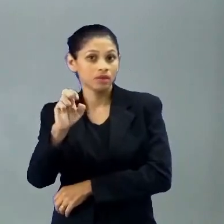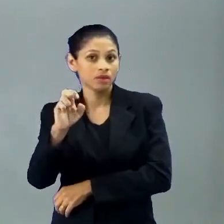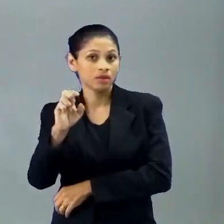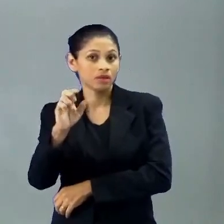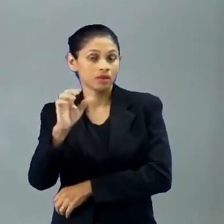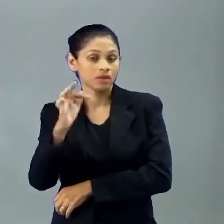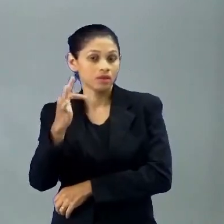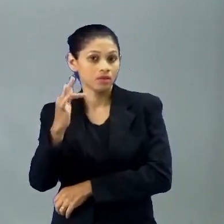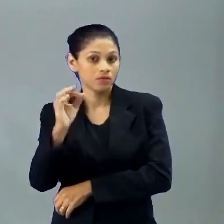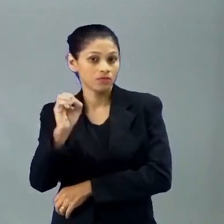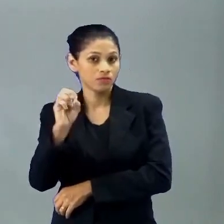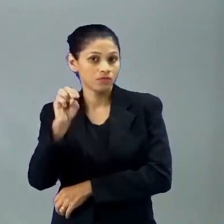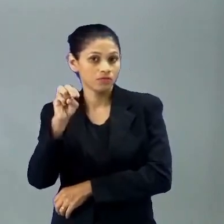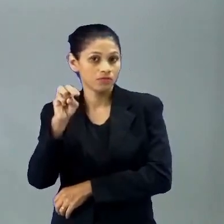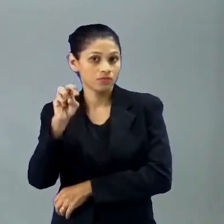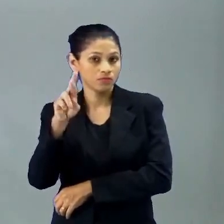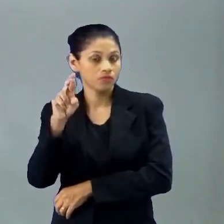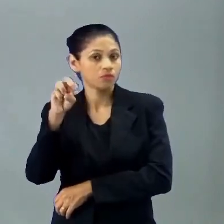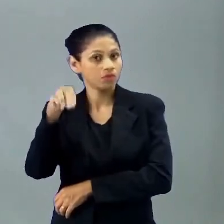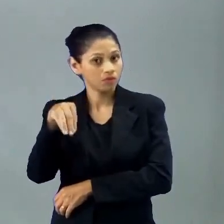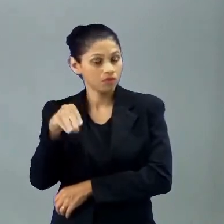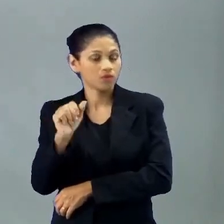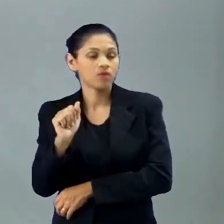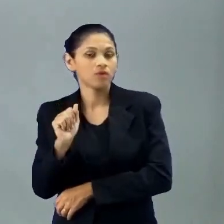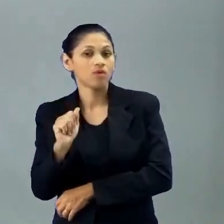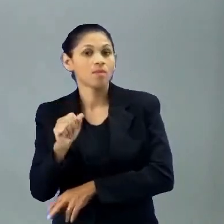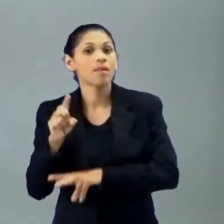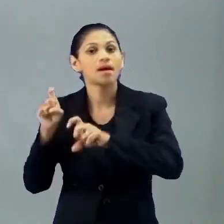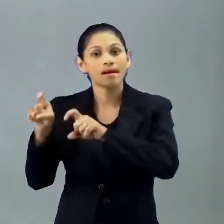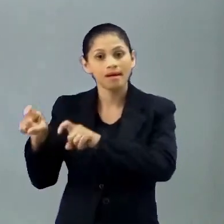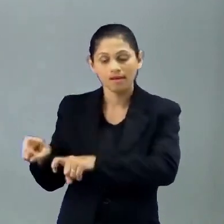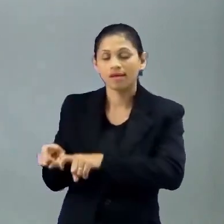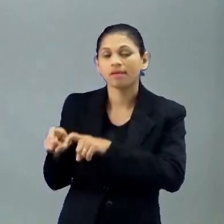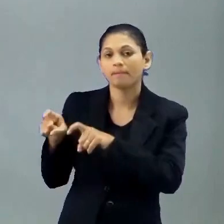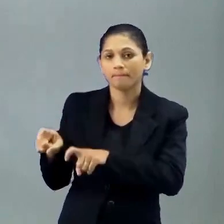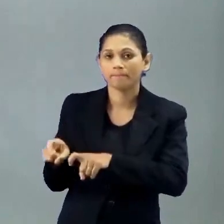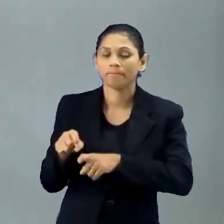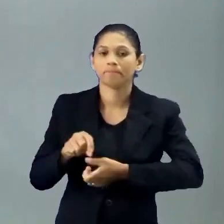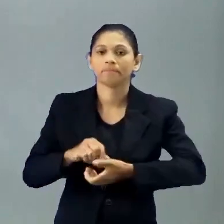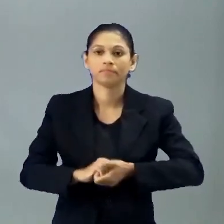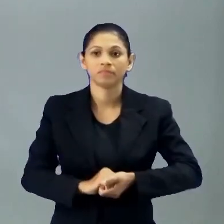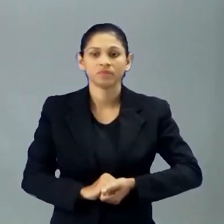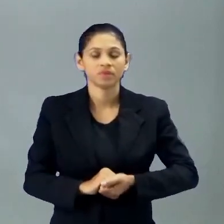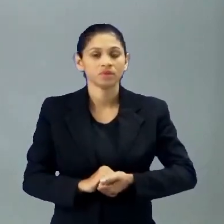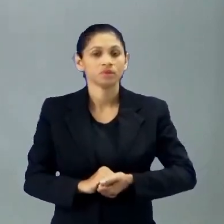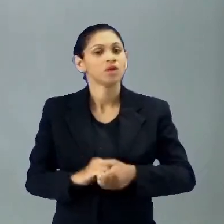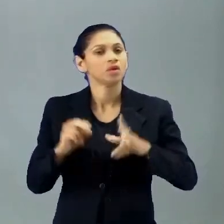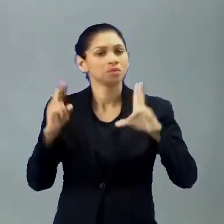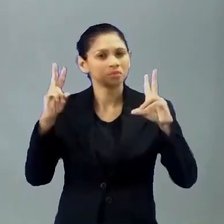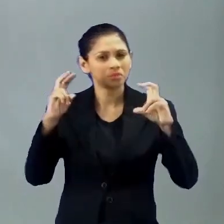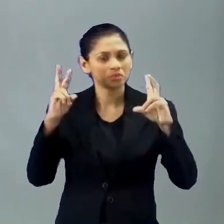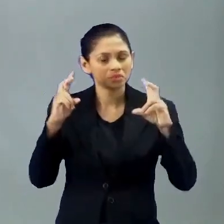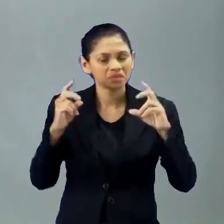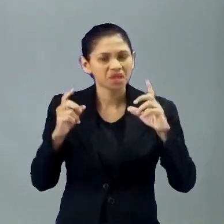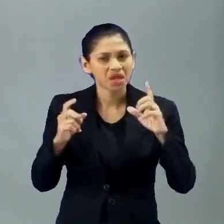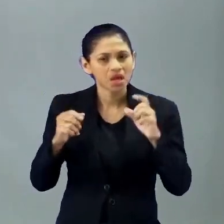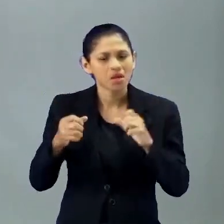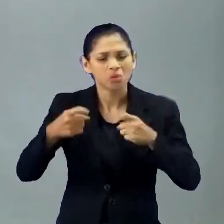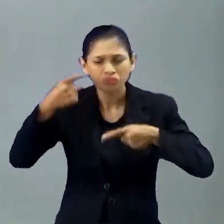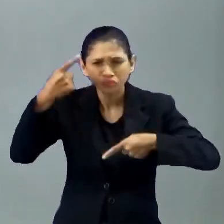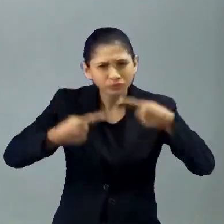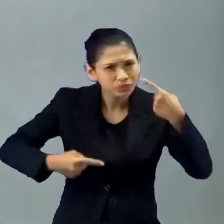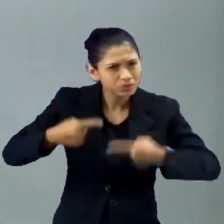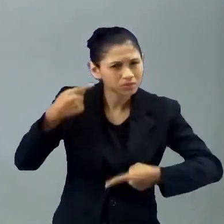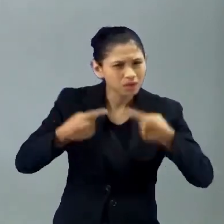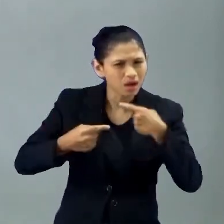essa expressão, esse tema, melhor colocando, é muito recorrente, muito discutido há